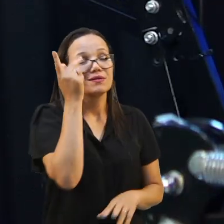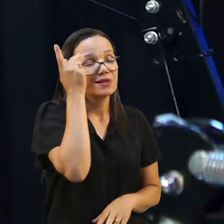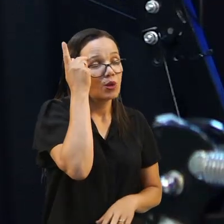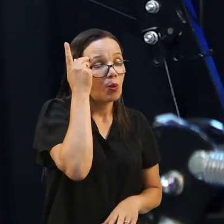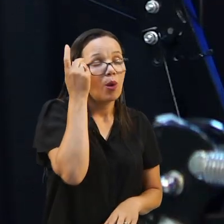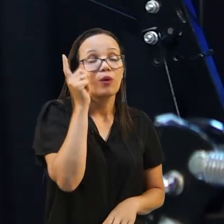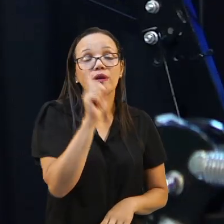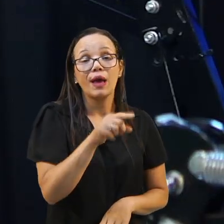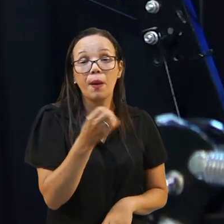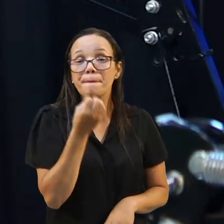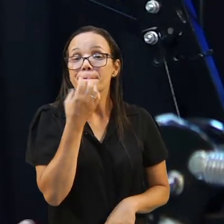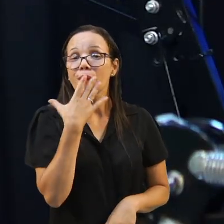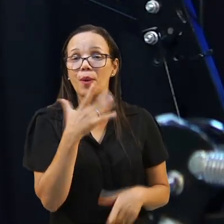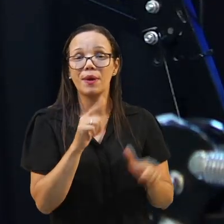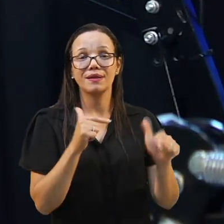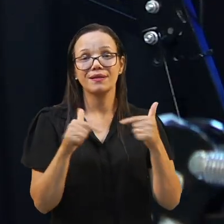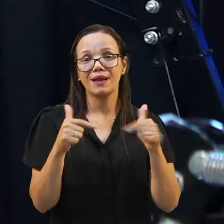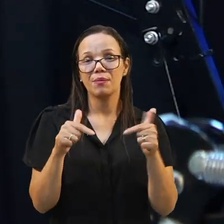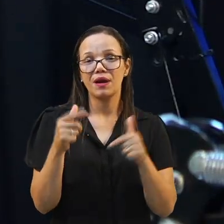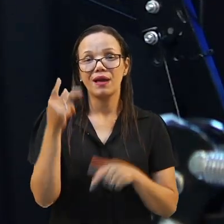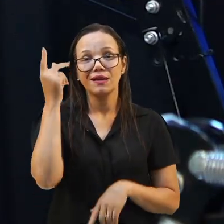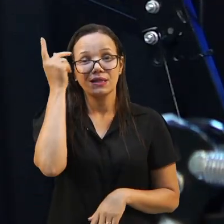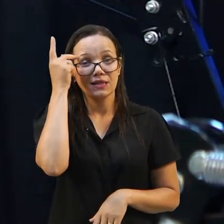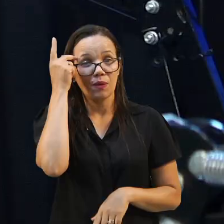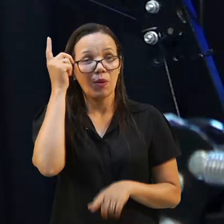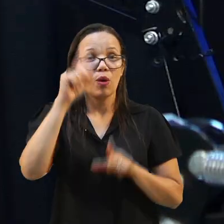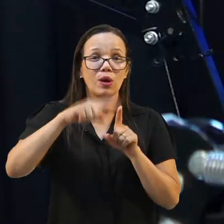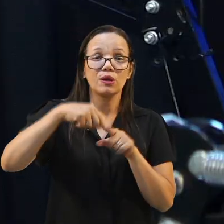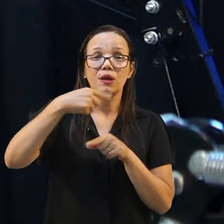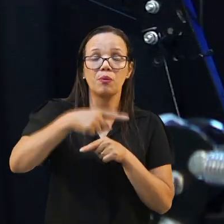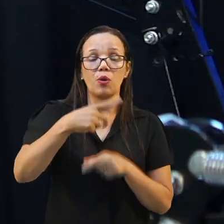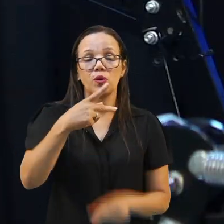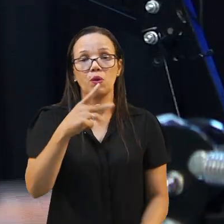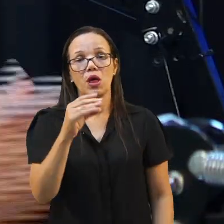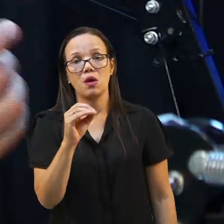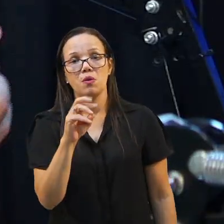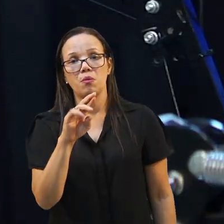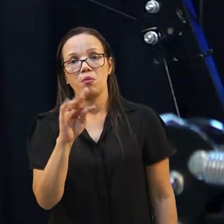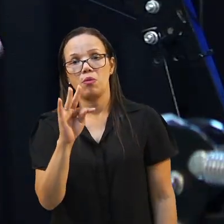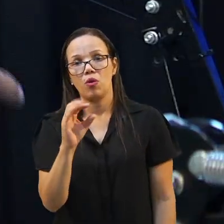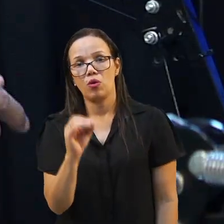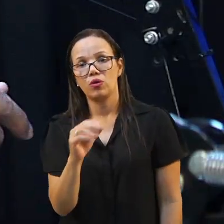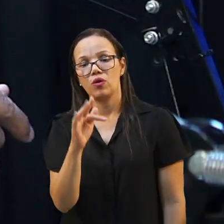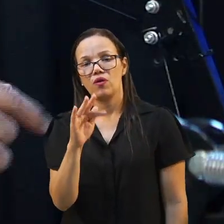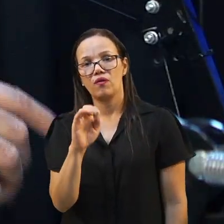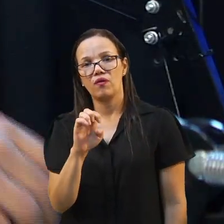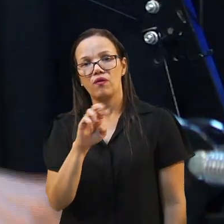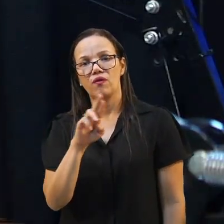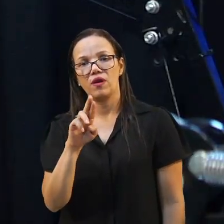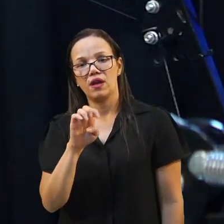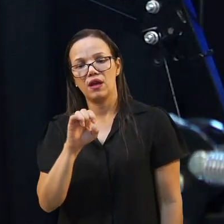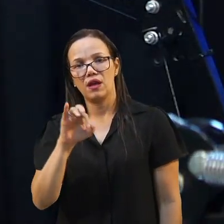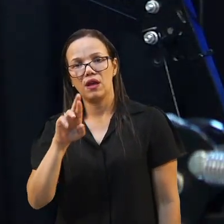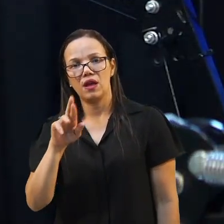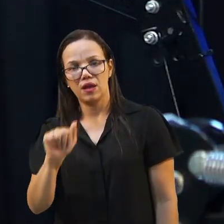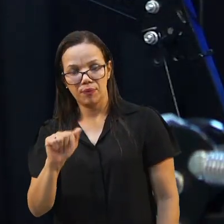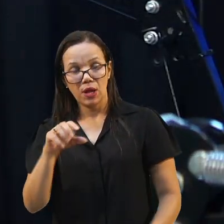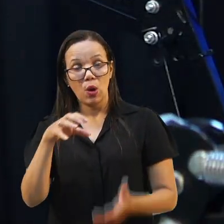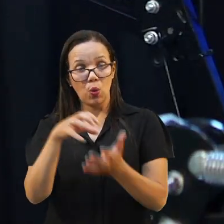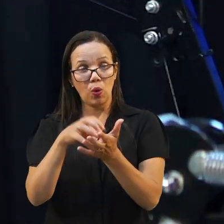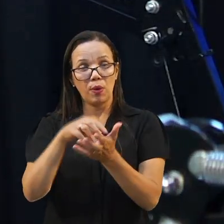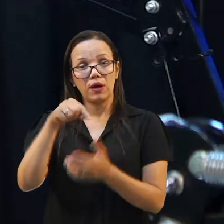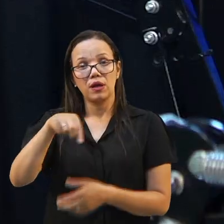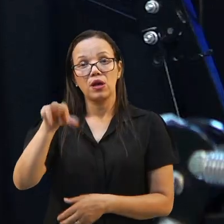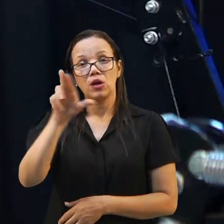que era para mim trabalhar em São Paulo, depois de ir para Porto Ferreira. E a companhia aqui em Uberlândia era a Companhia Prada